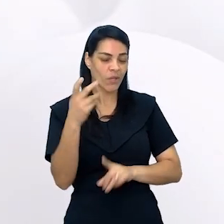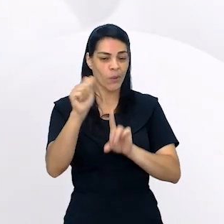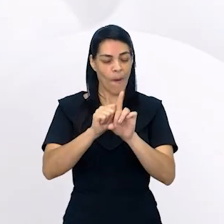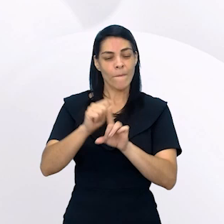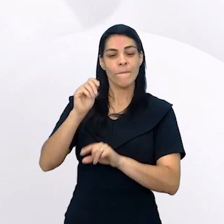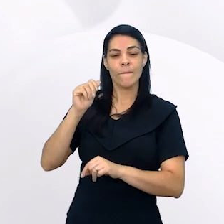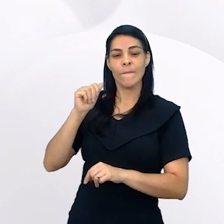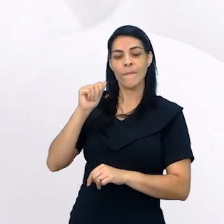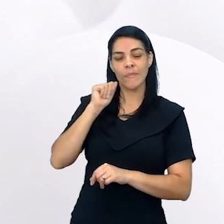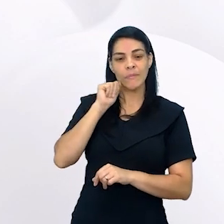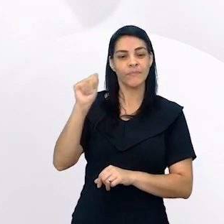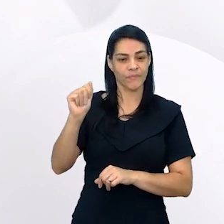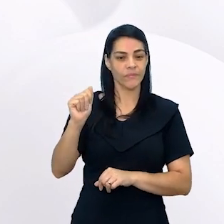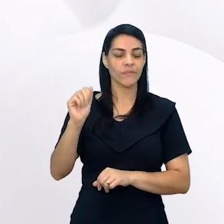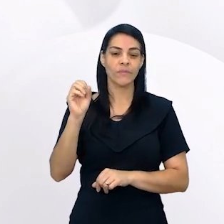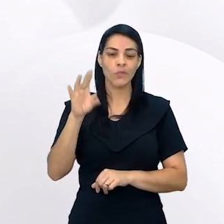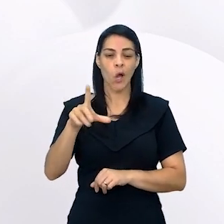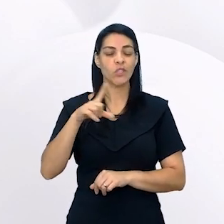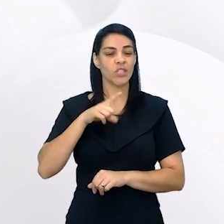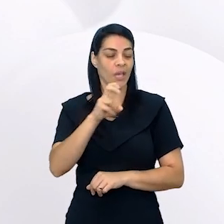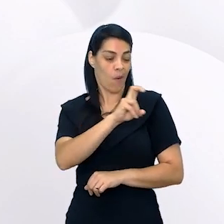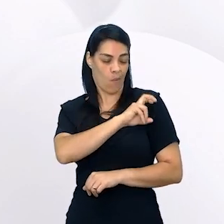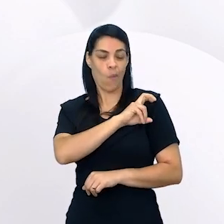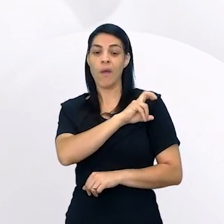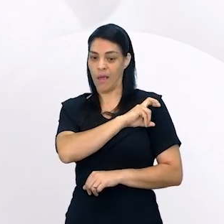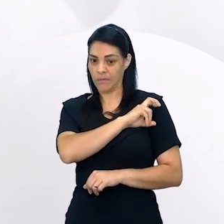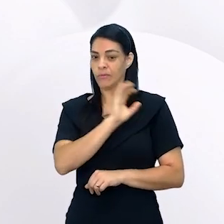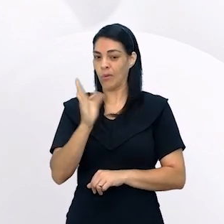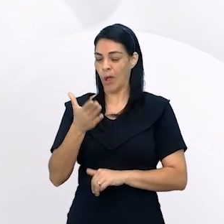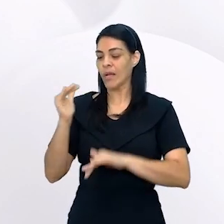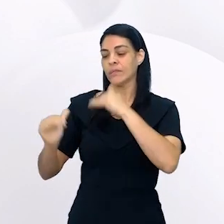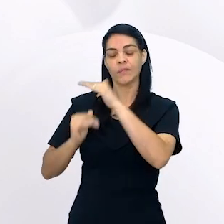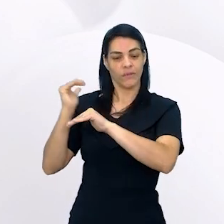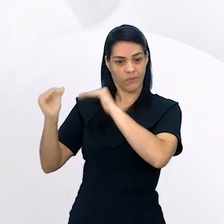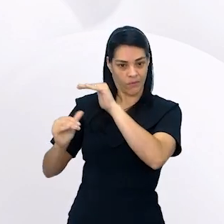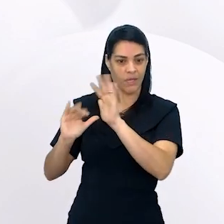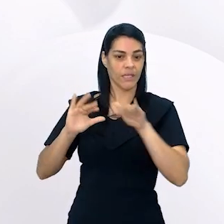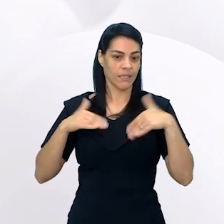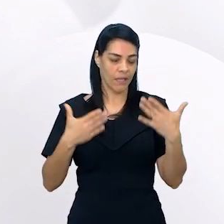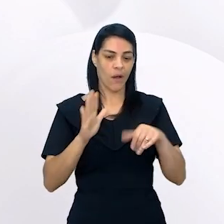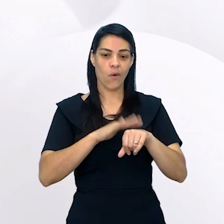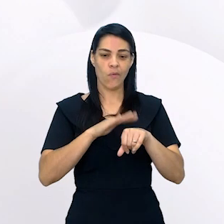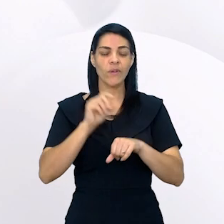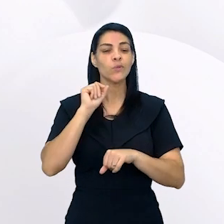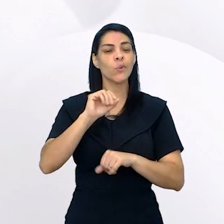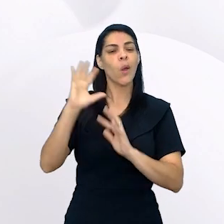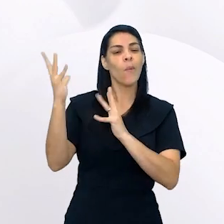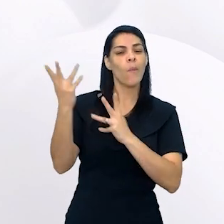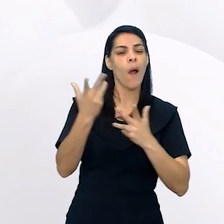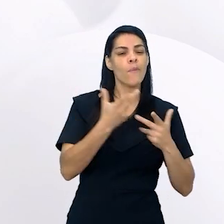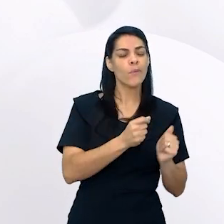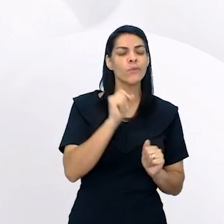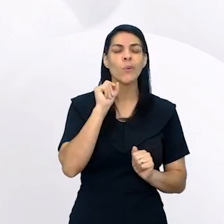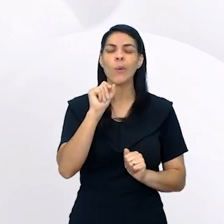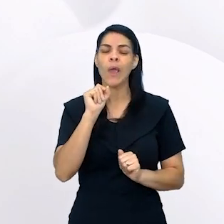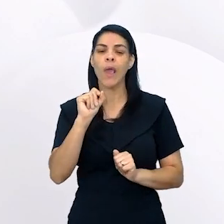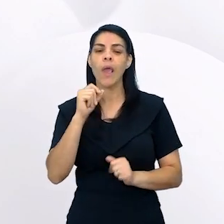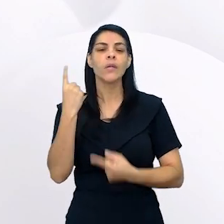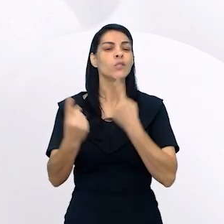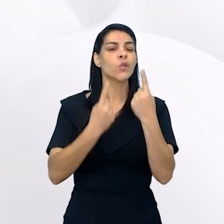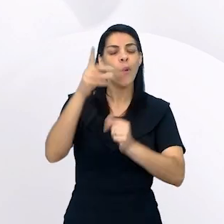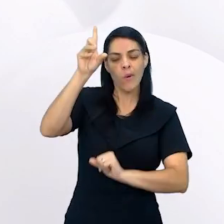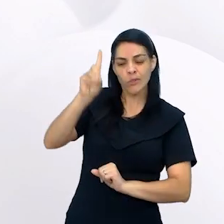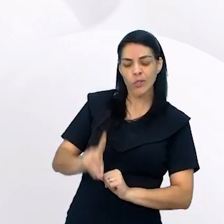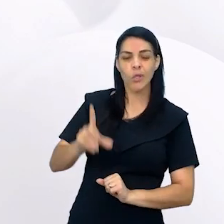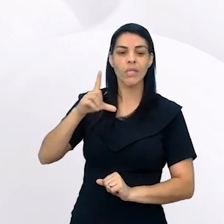só o quinto ano que já tinha construído e eu fui e eu fiz uma busca de qual diretoria